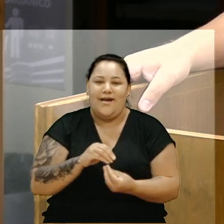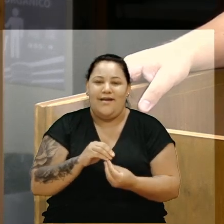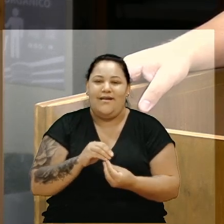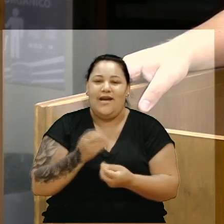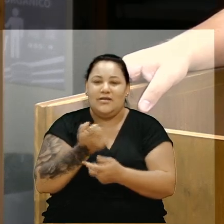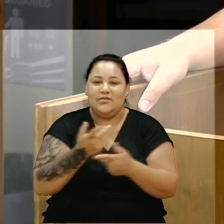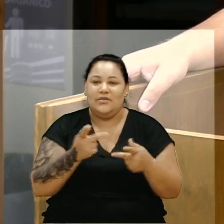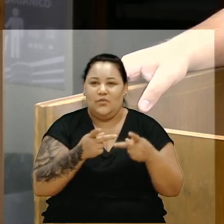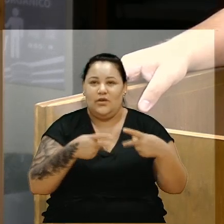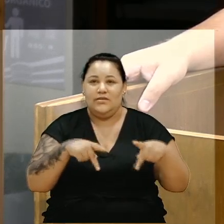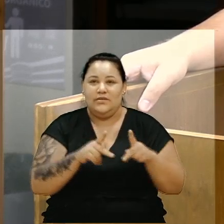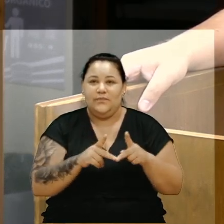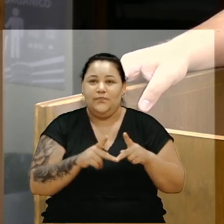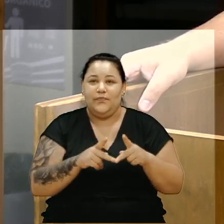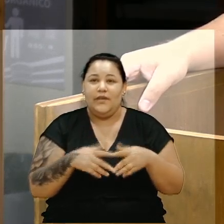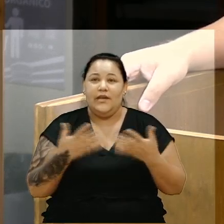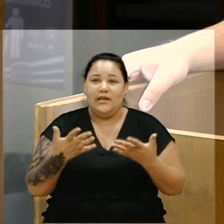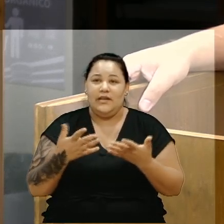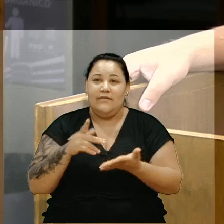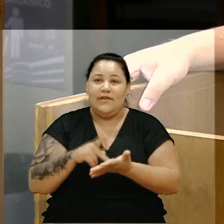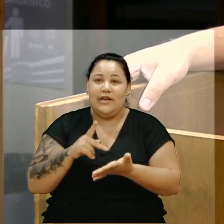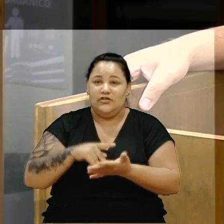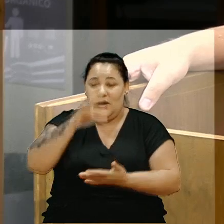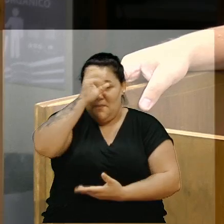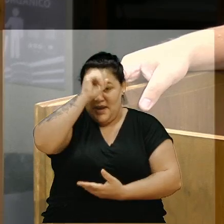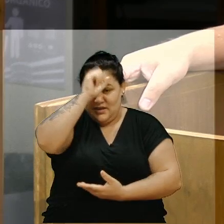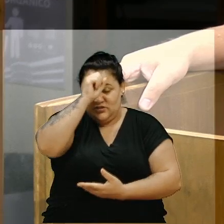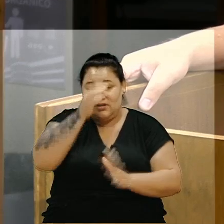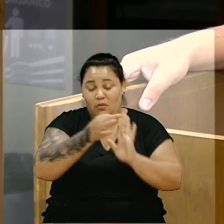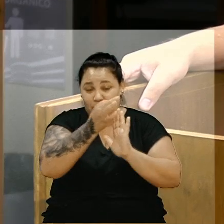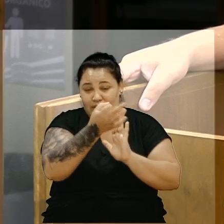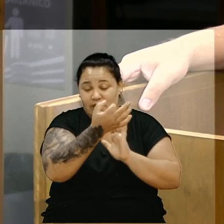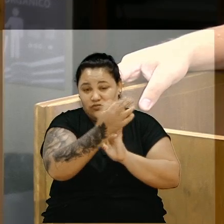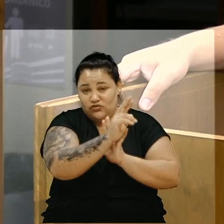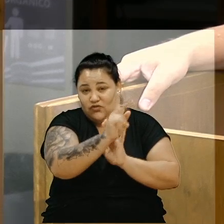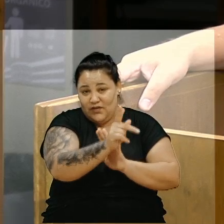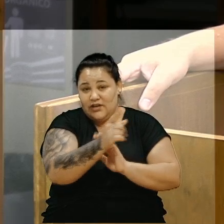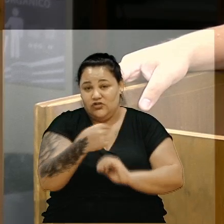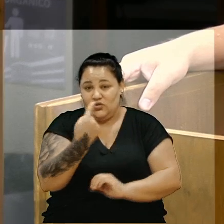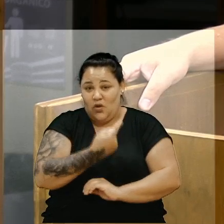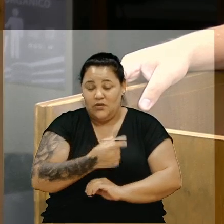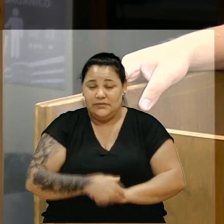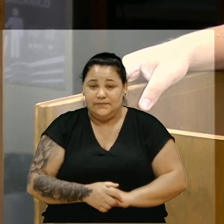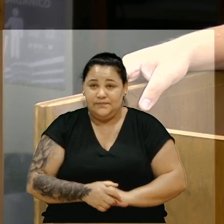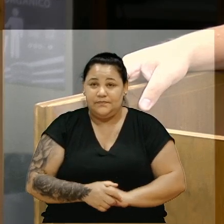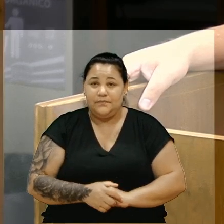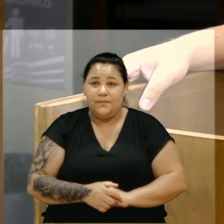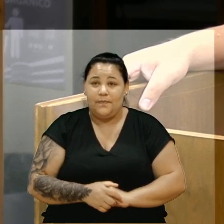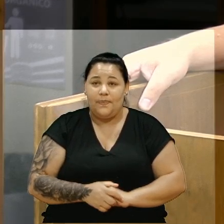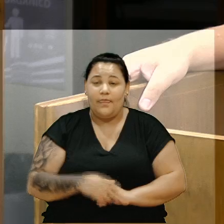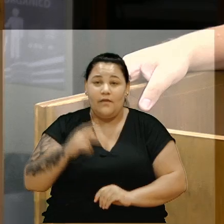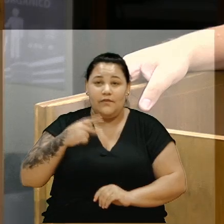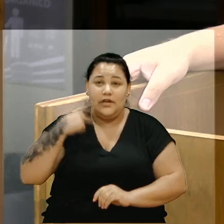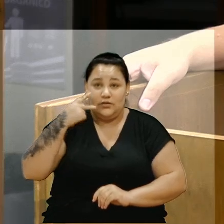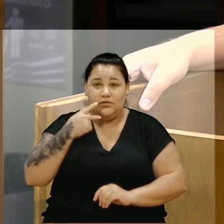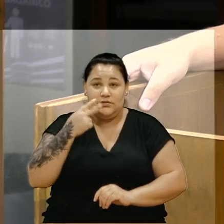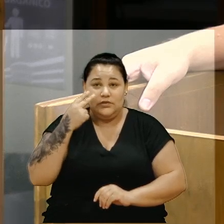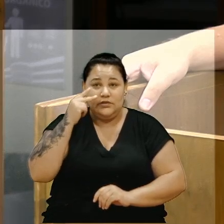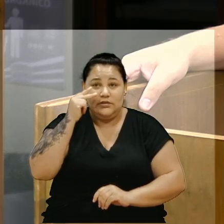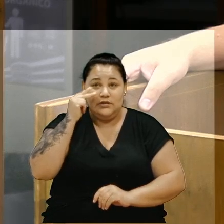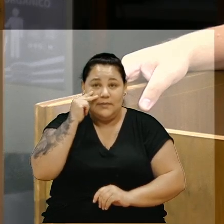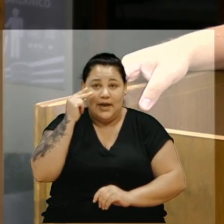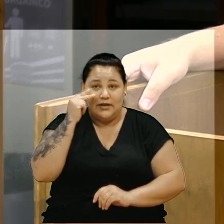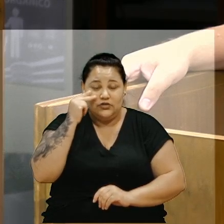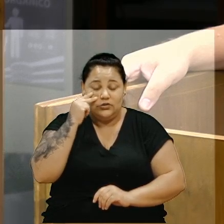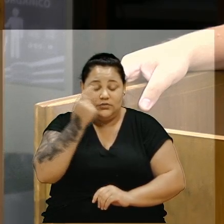aprende justamente com a oposição ou quem pensa diferente de nós. O vereador Libardi, no seu posicionamento